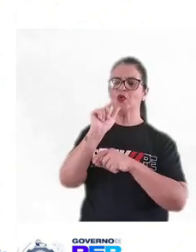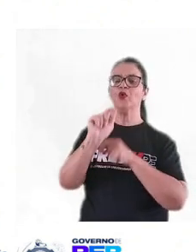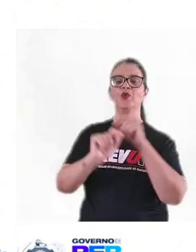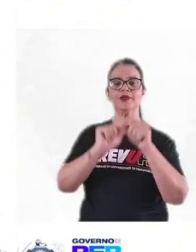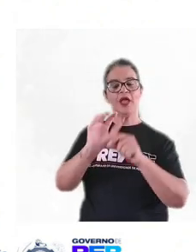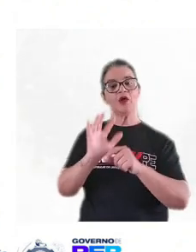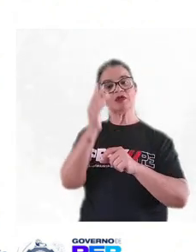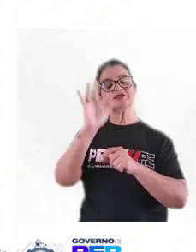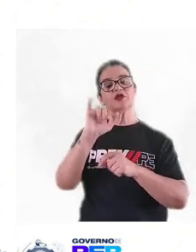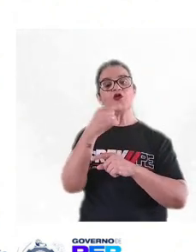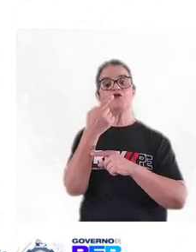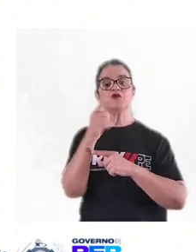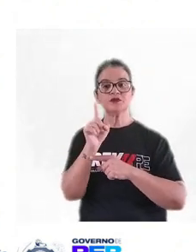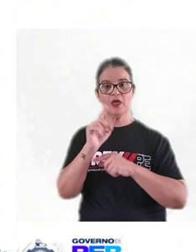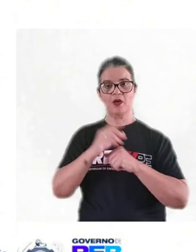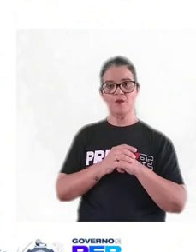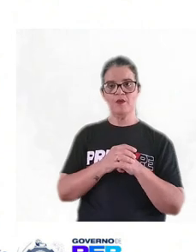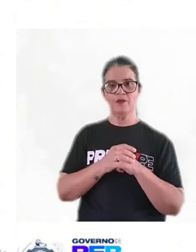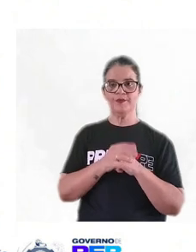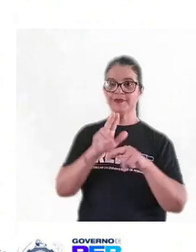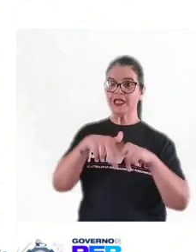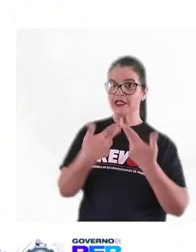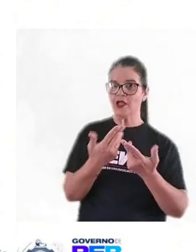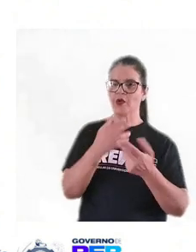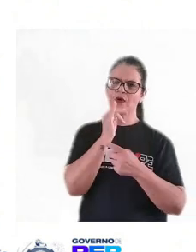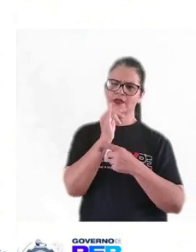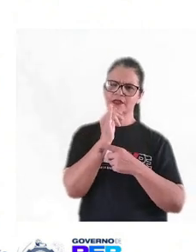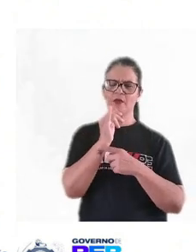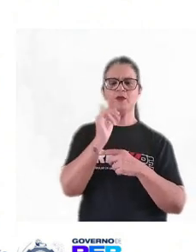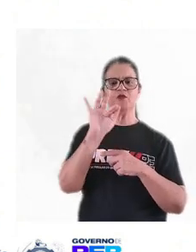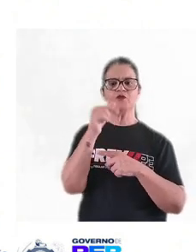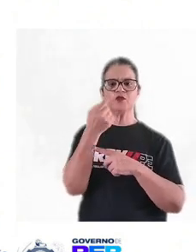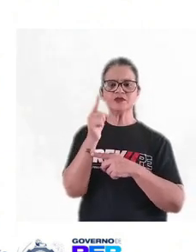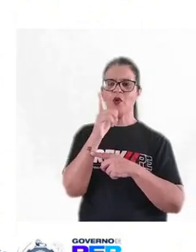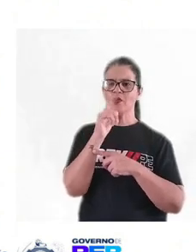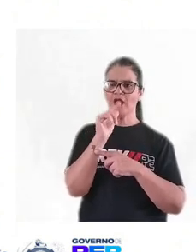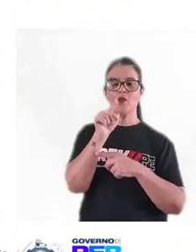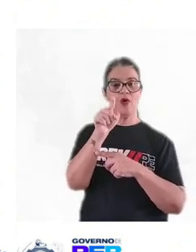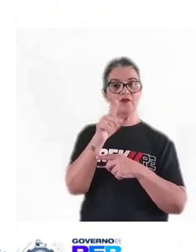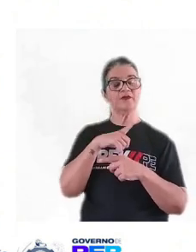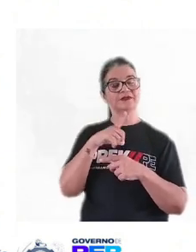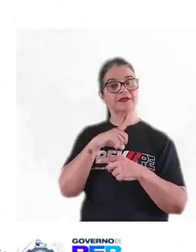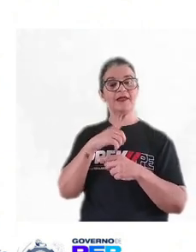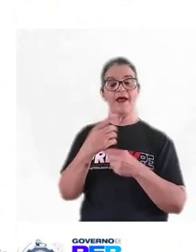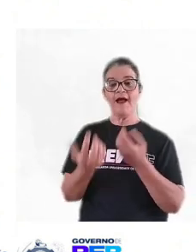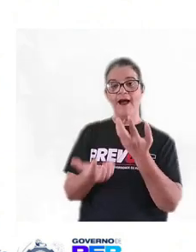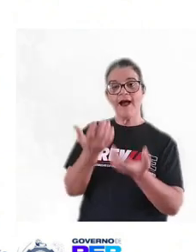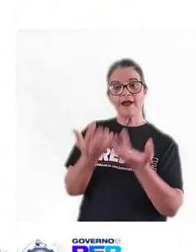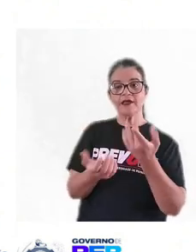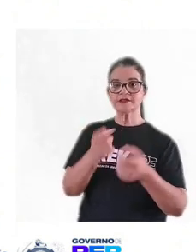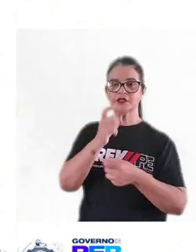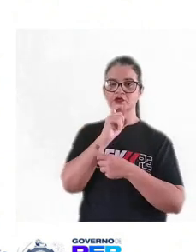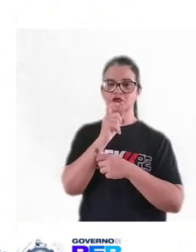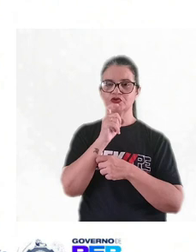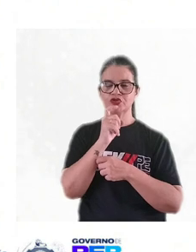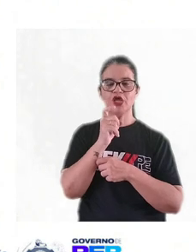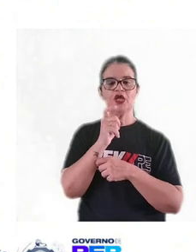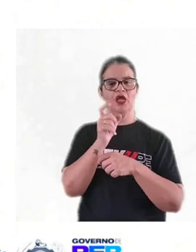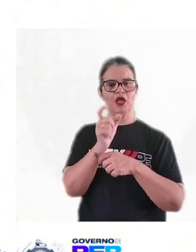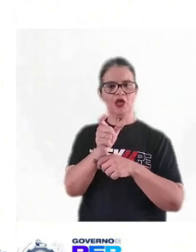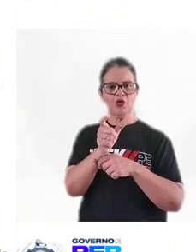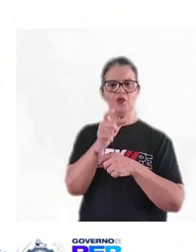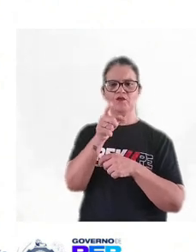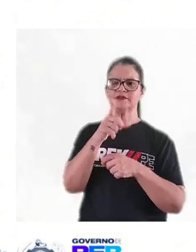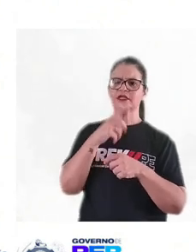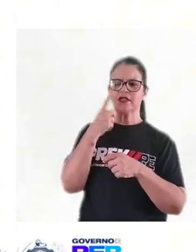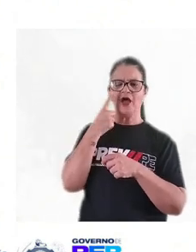acontecendo é uma fusão então como exemplo a fusão da água quando você está aquecendo o gelo e você está vendo